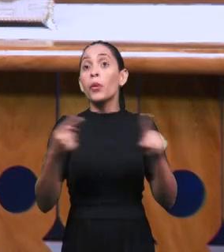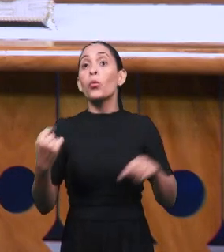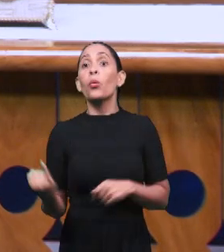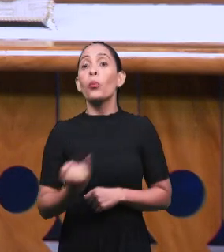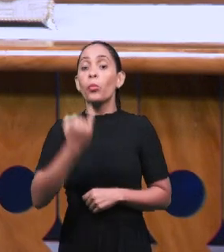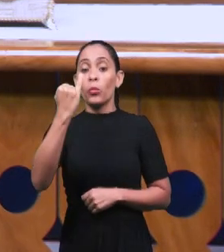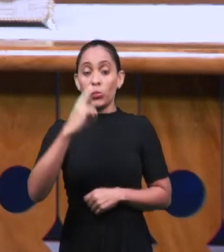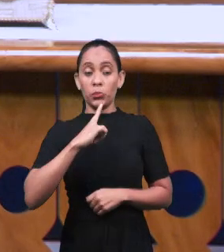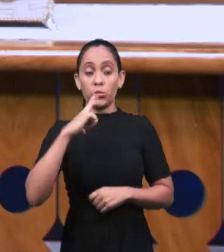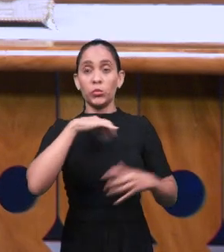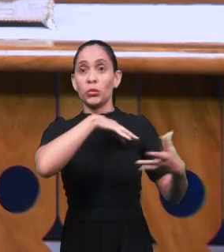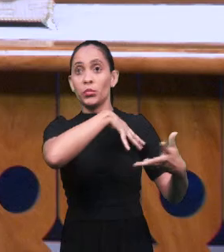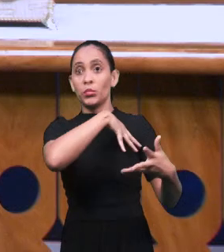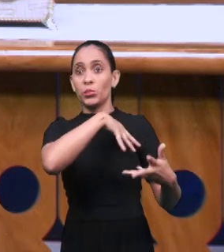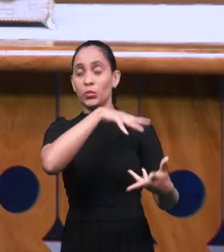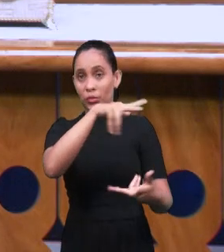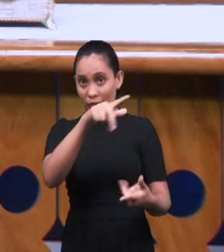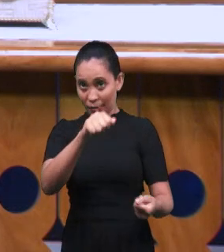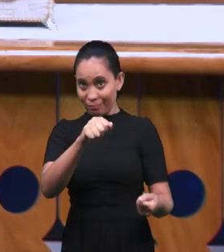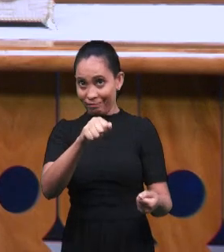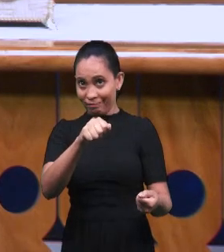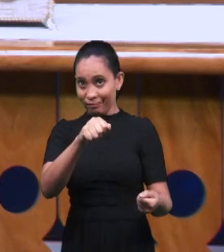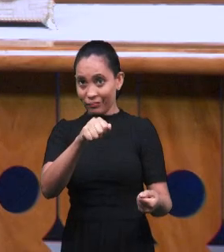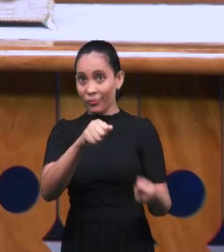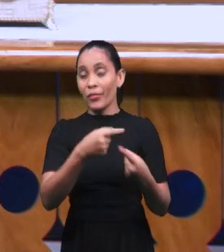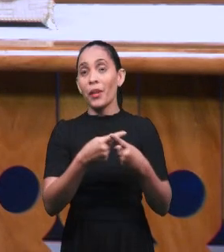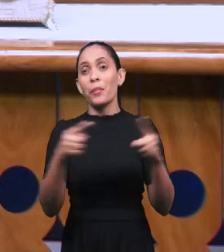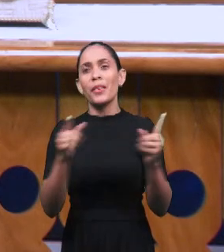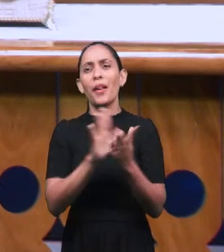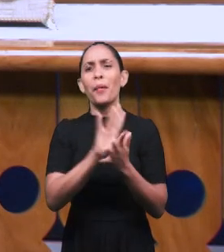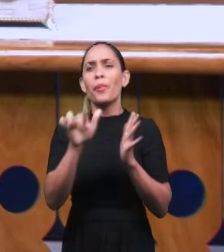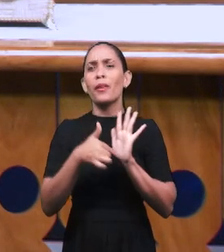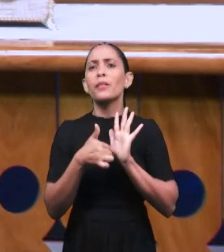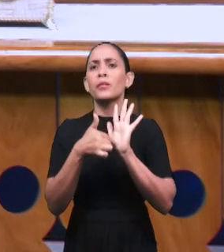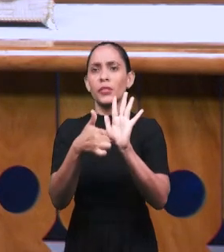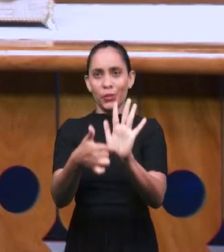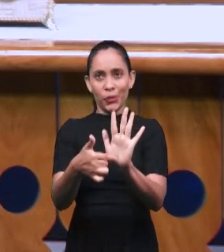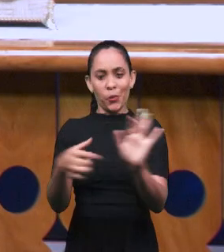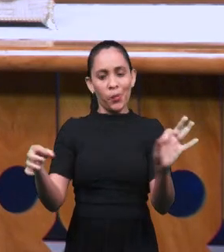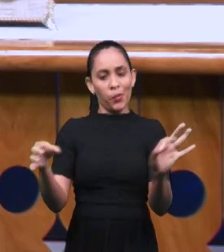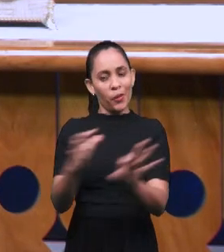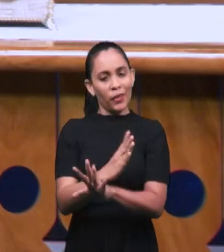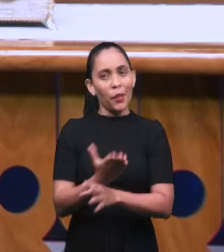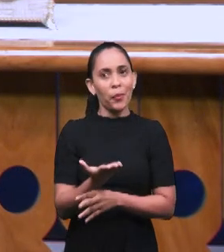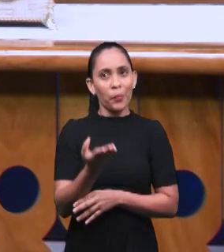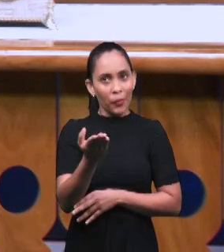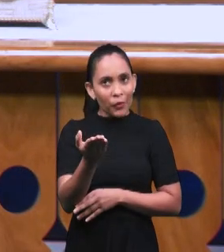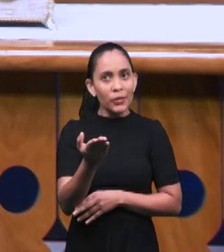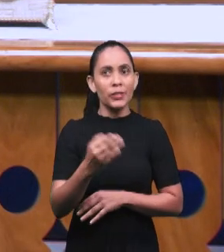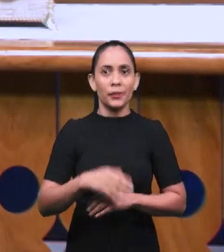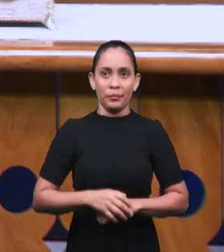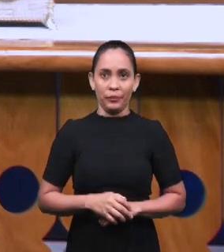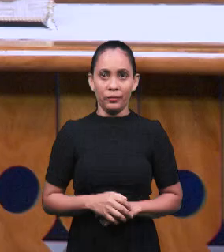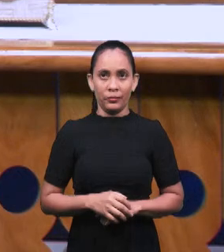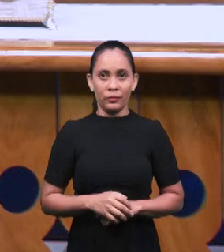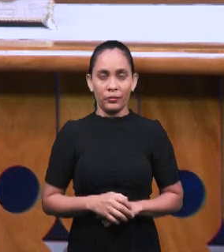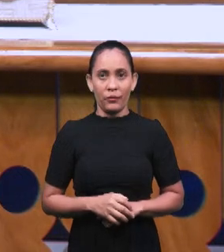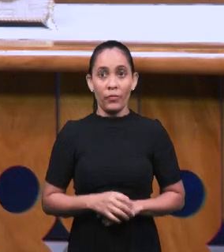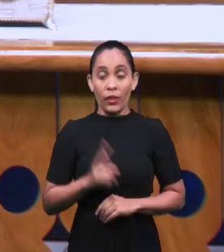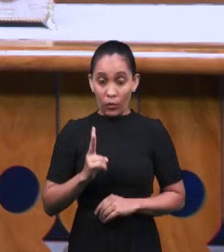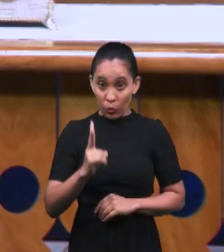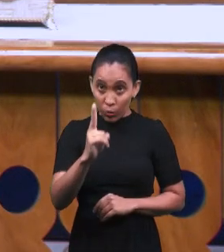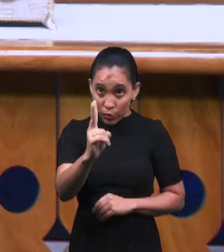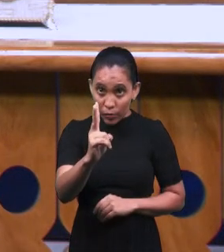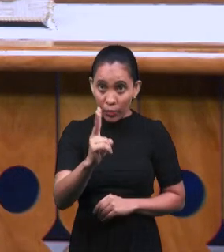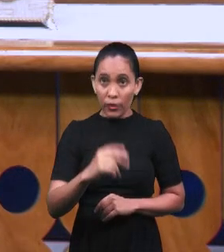está ali. Mas a palavra de Deus também está à sua disposição para você dar